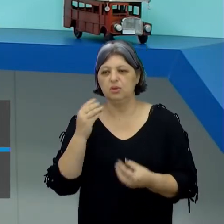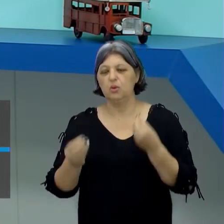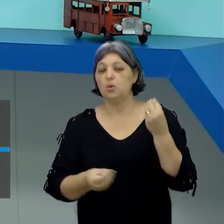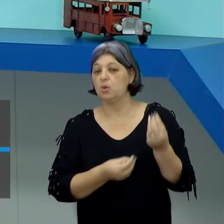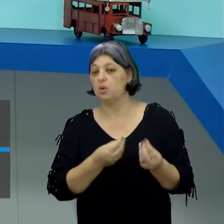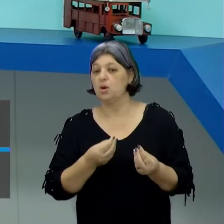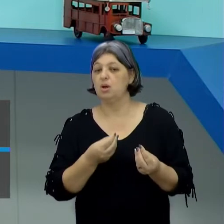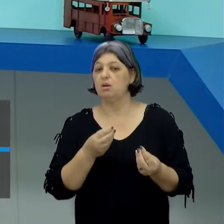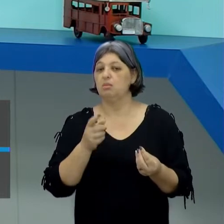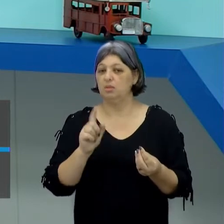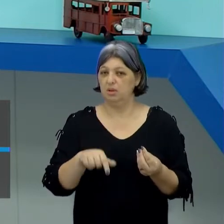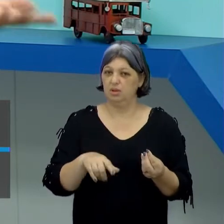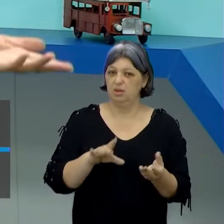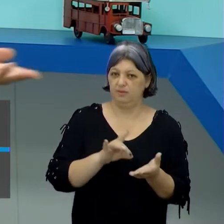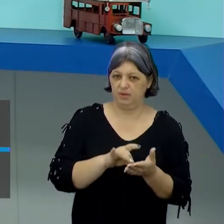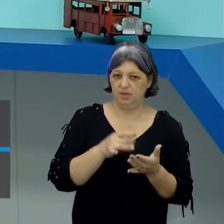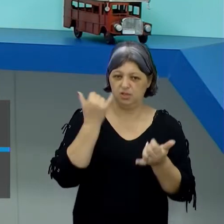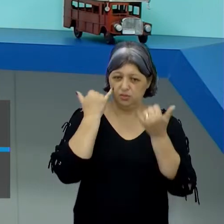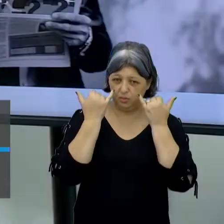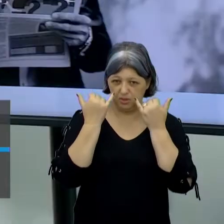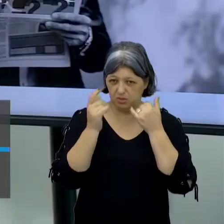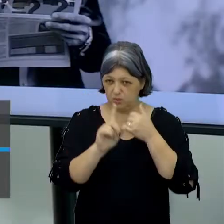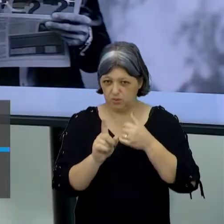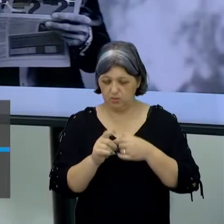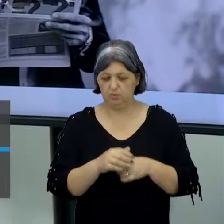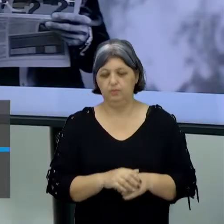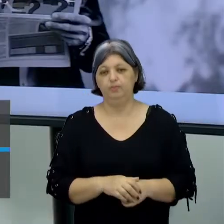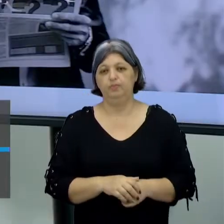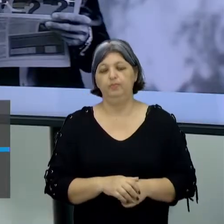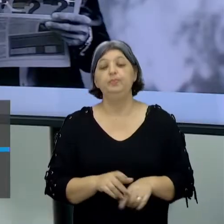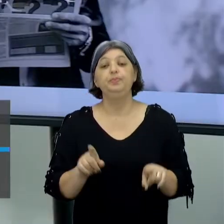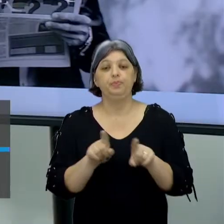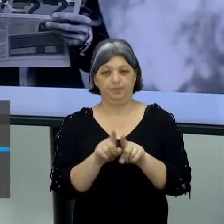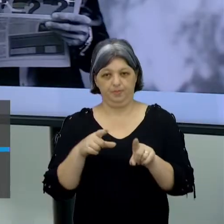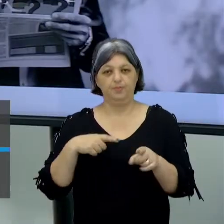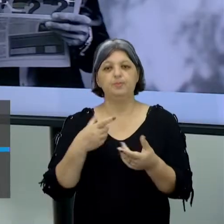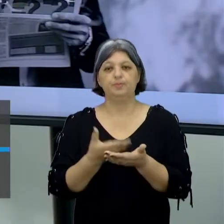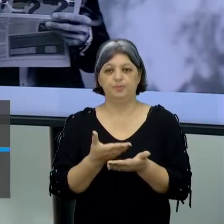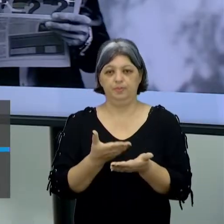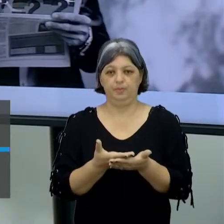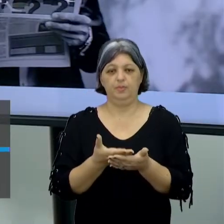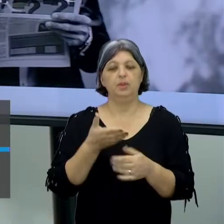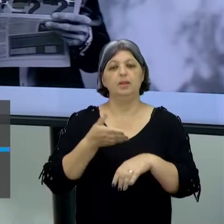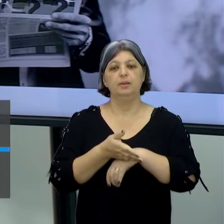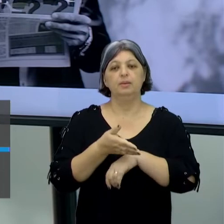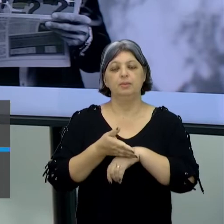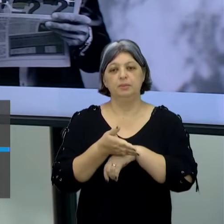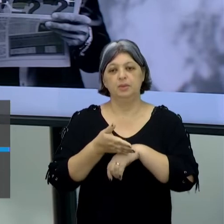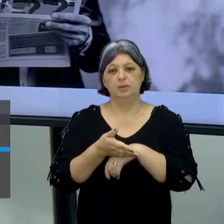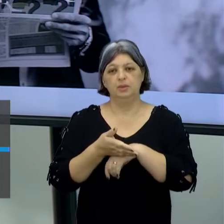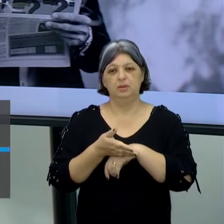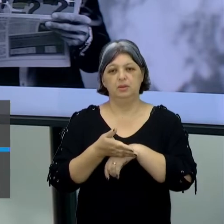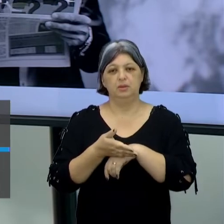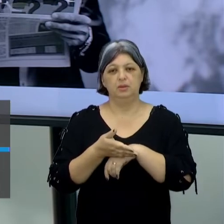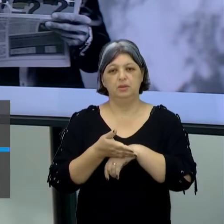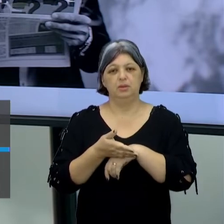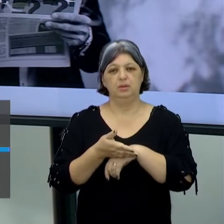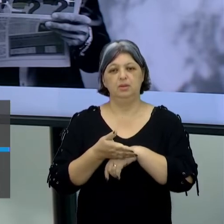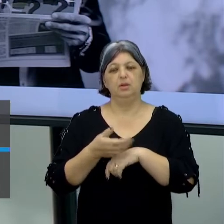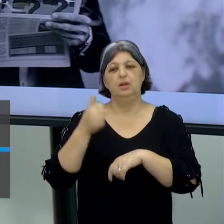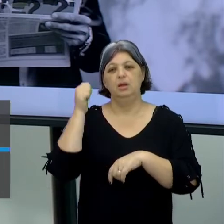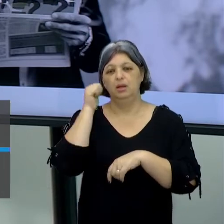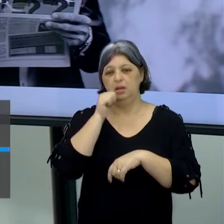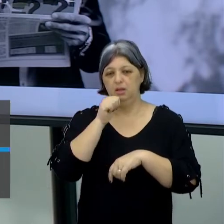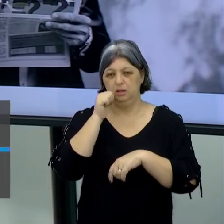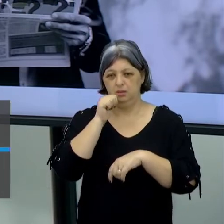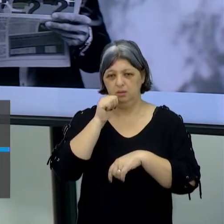sendo tratado o mesmo fato. Sim, inclusive a gente vai ter uma aula aqui com a participação da jornalista Adriana